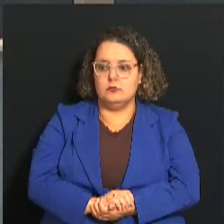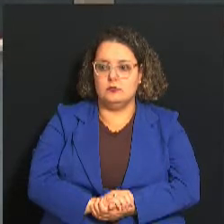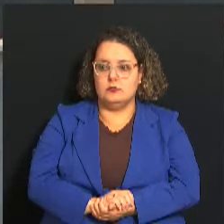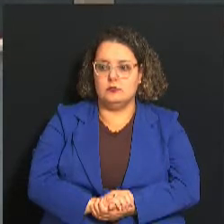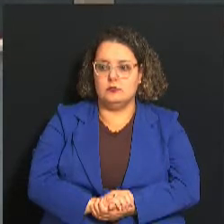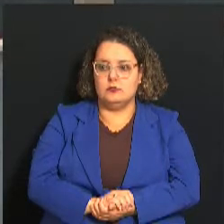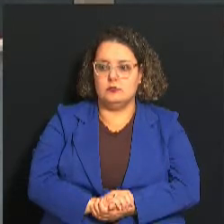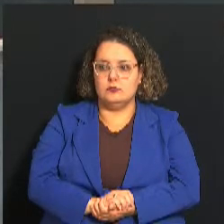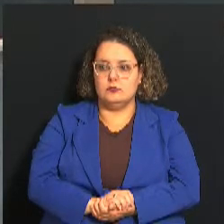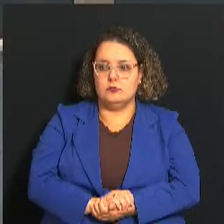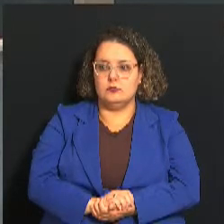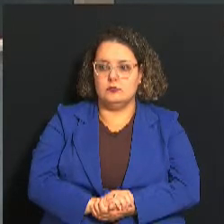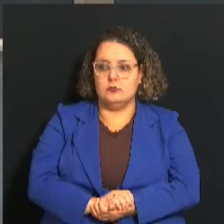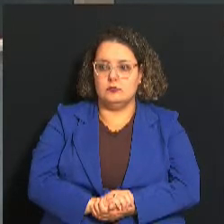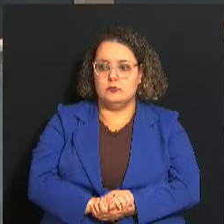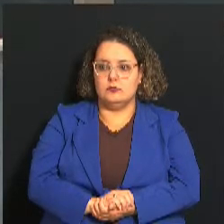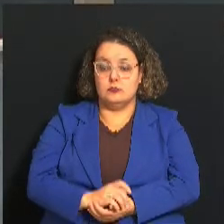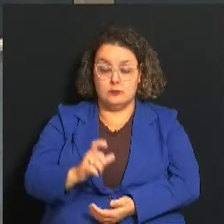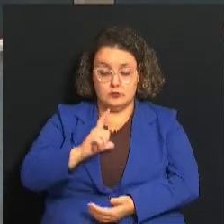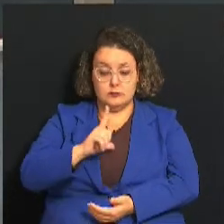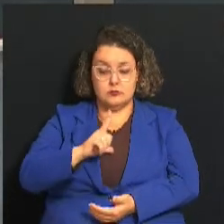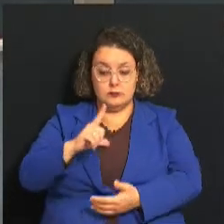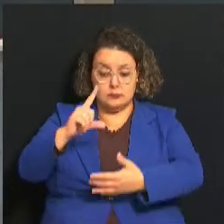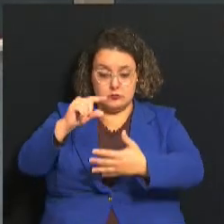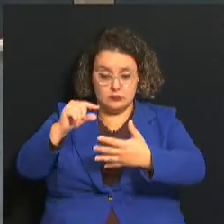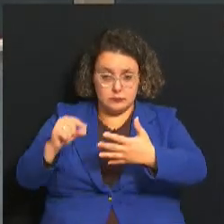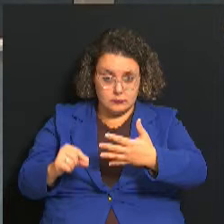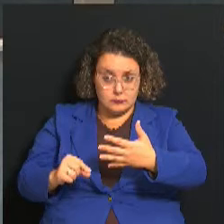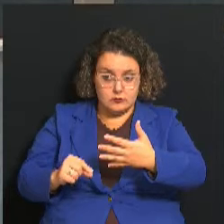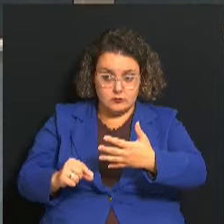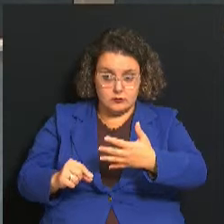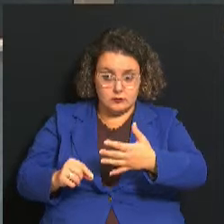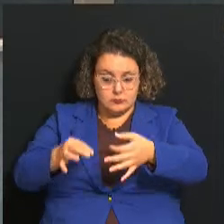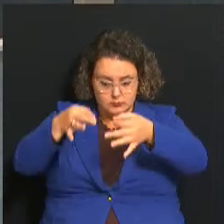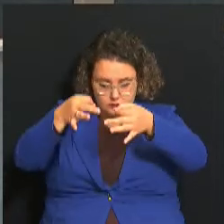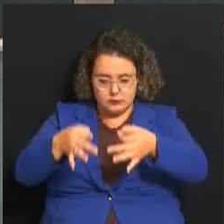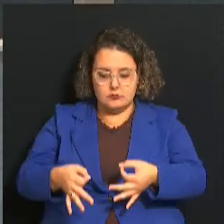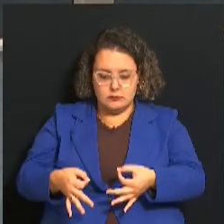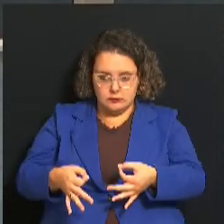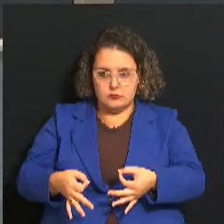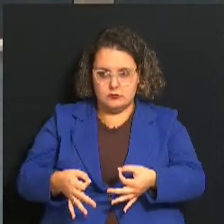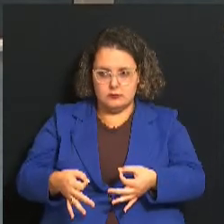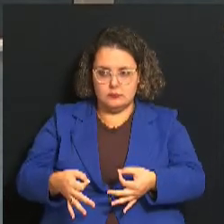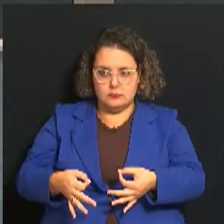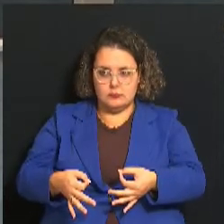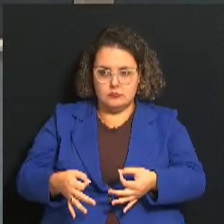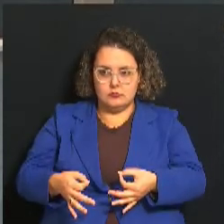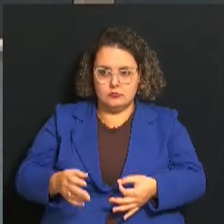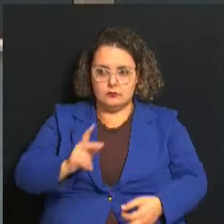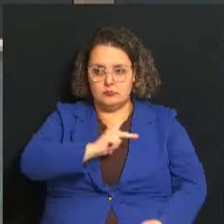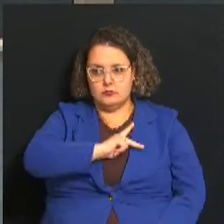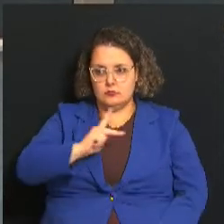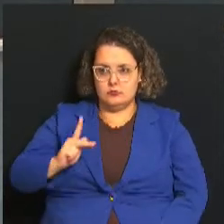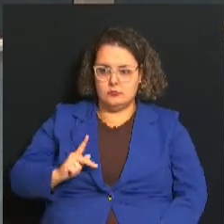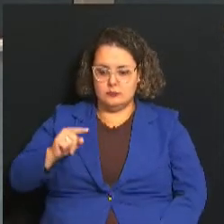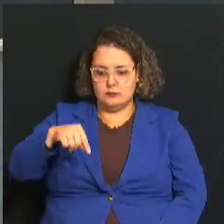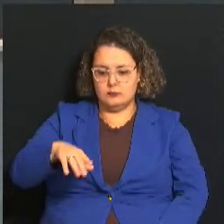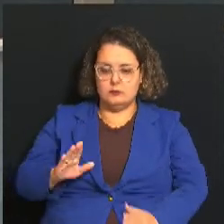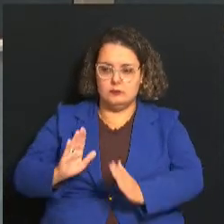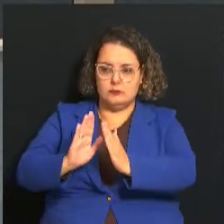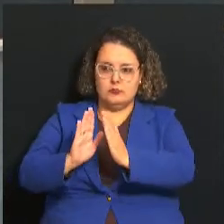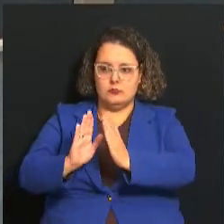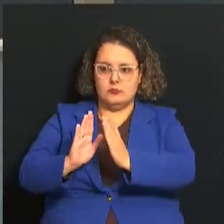um crivo de personalidade ilibada. De repente, a gente está como presidente dessa frente,